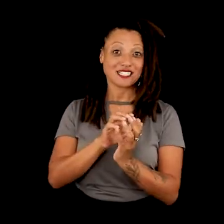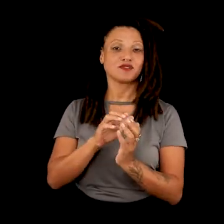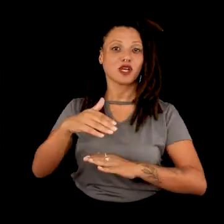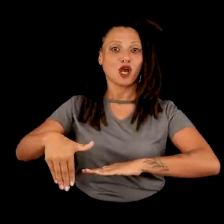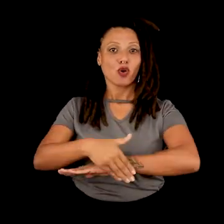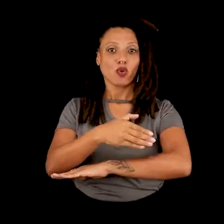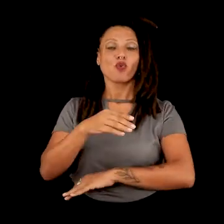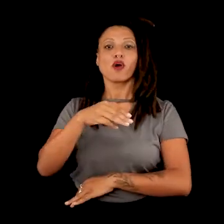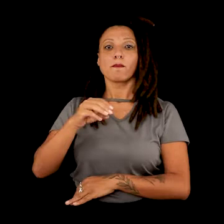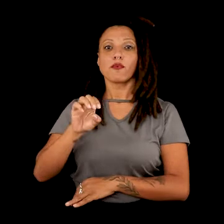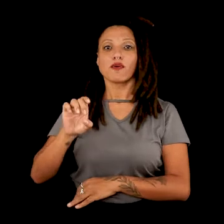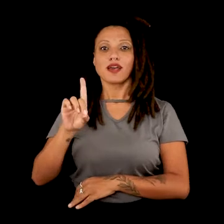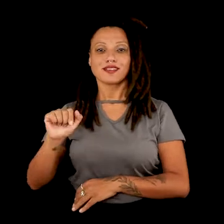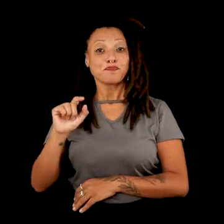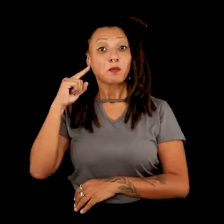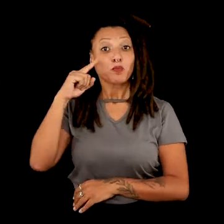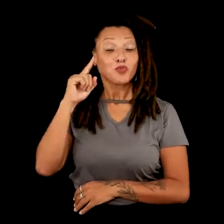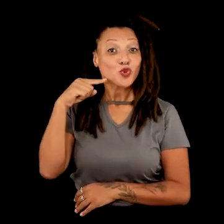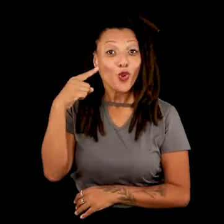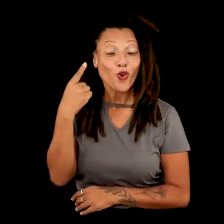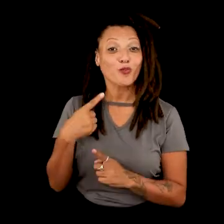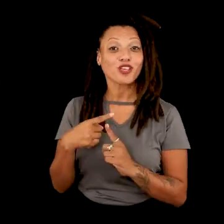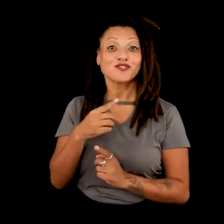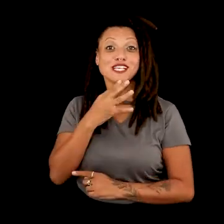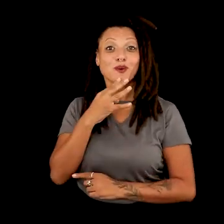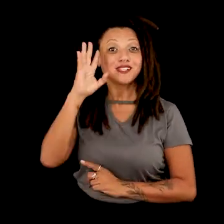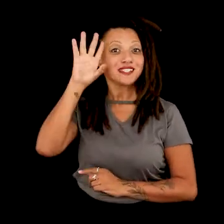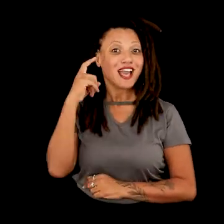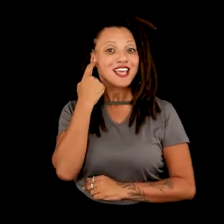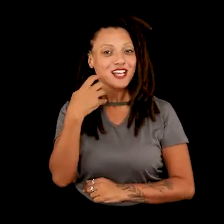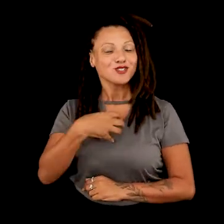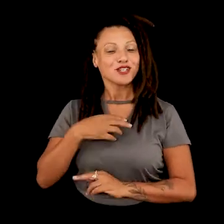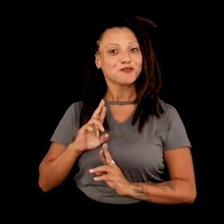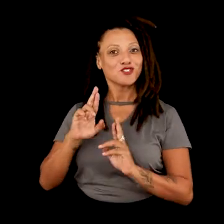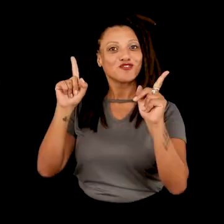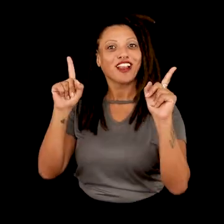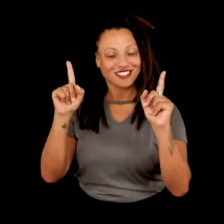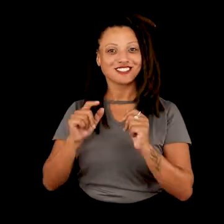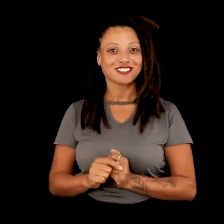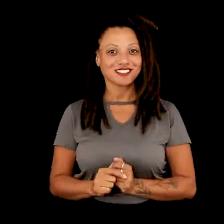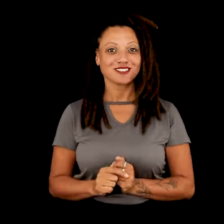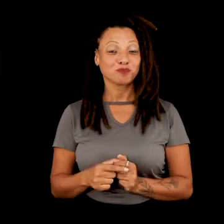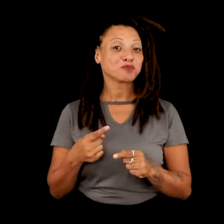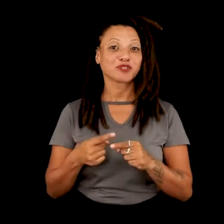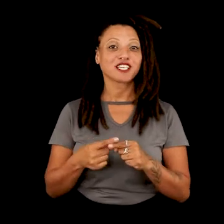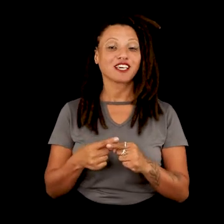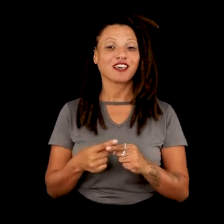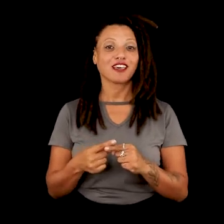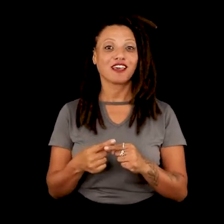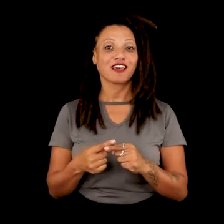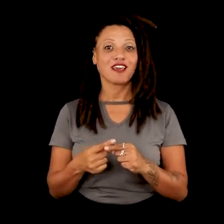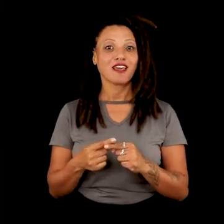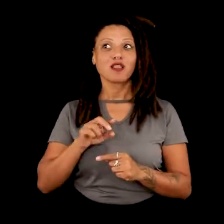Moeda, era muito louco, porque você estava conhecendo o Lia de Itamaracá de uma outra forma, que não era